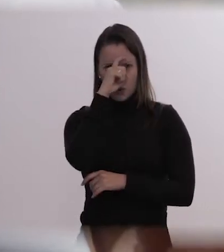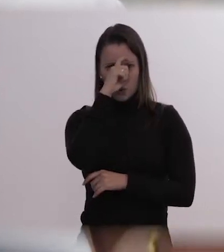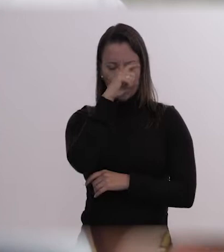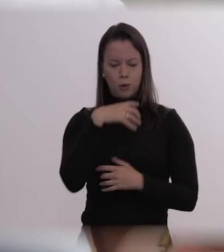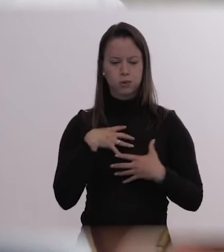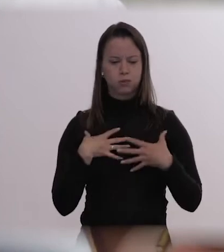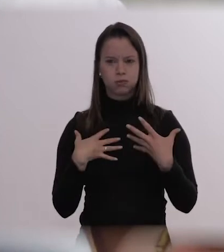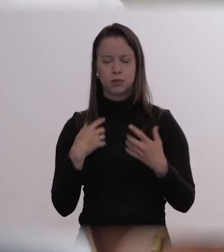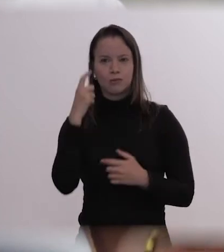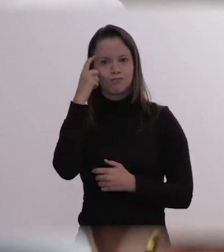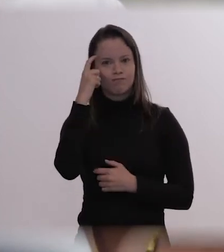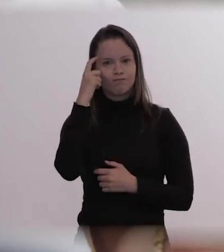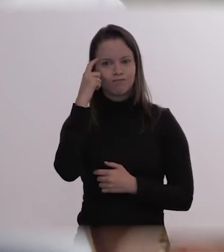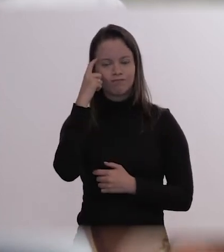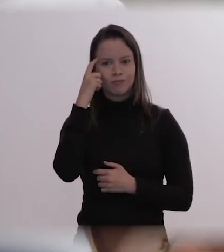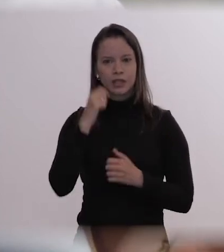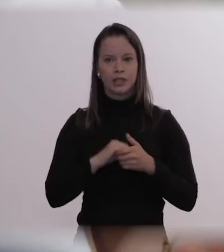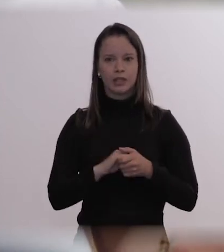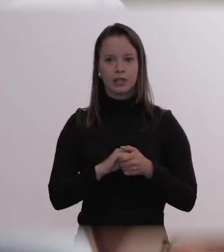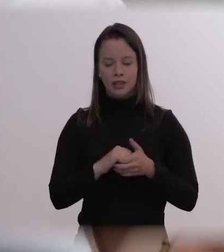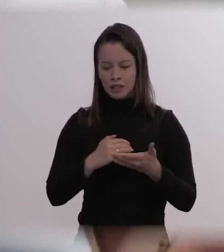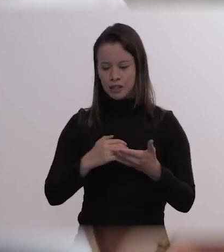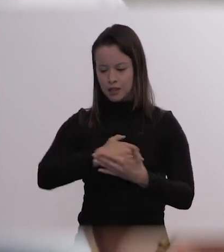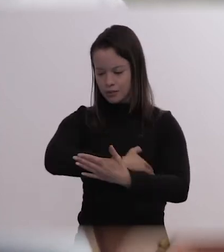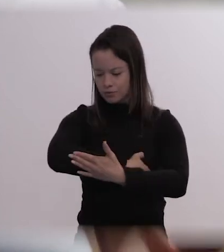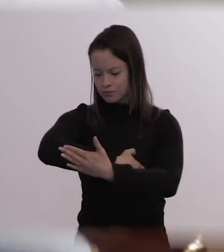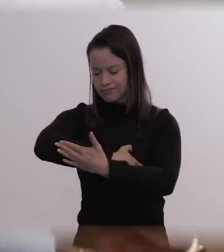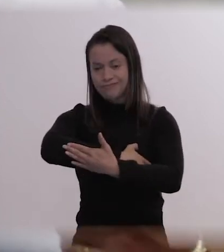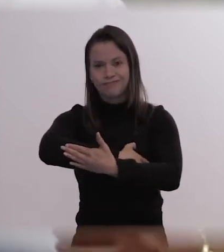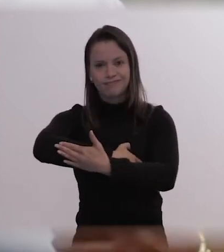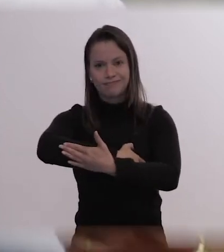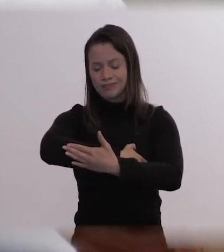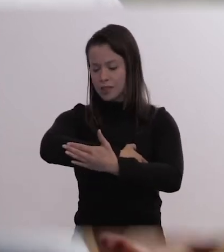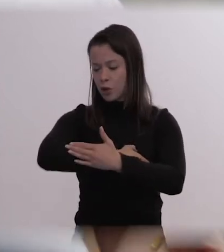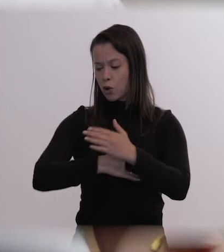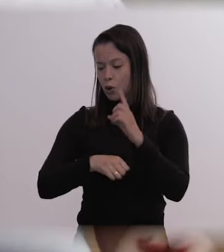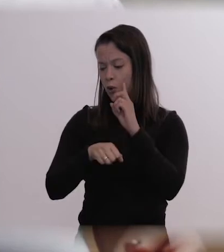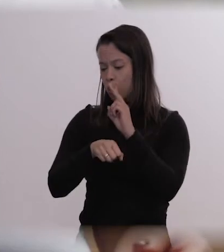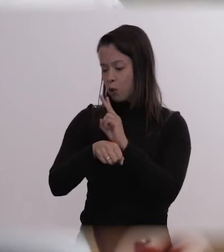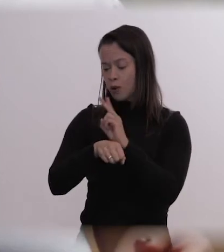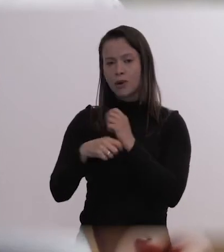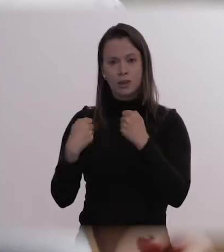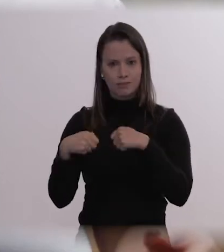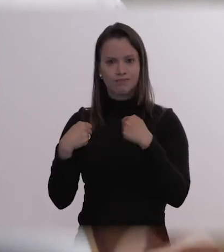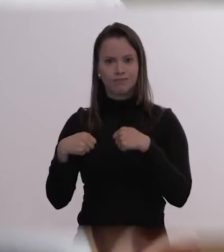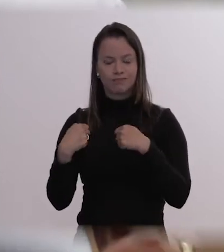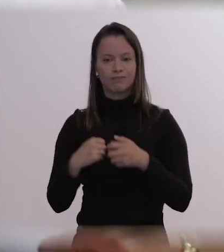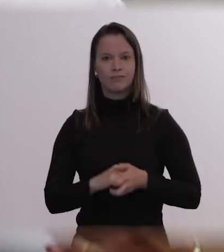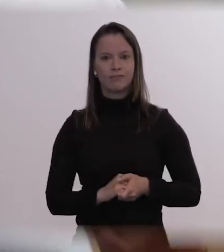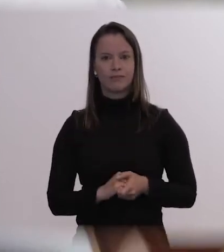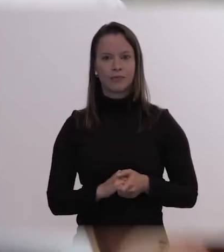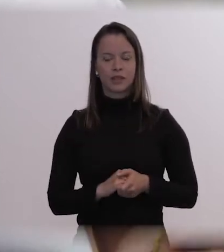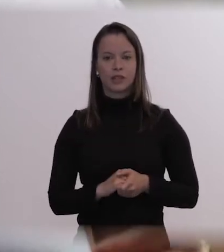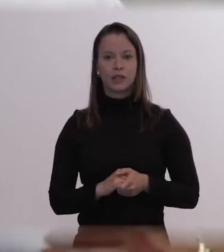tempo, eu pensava, não, eu tenho um ser que neste momento precisa de mim.